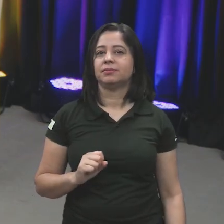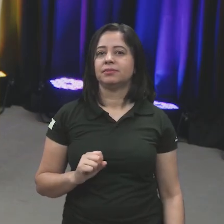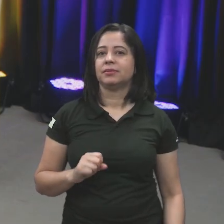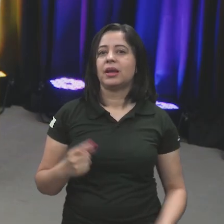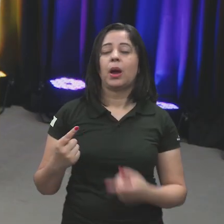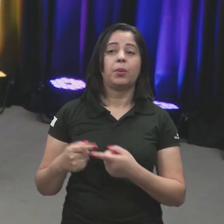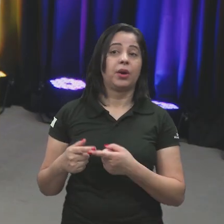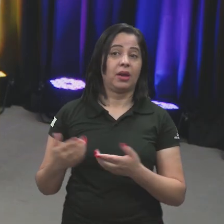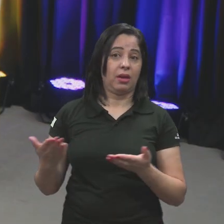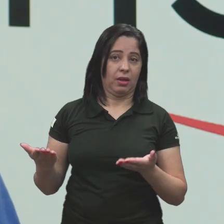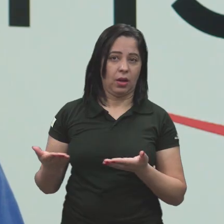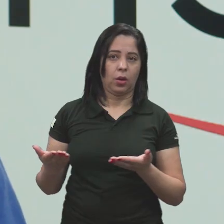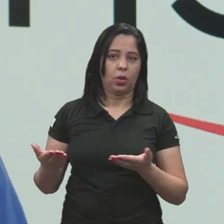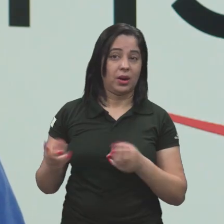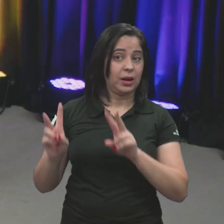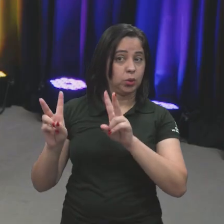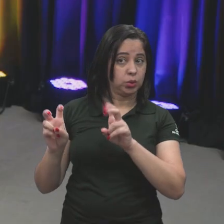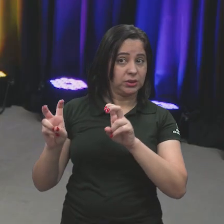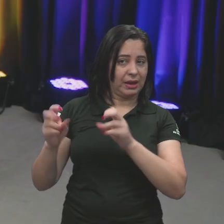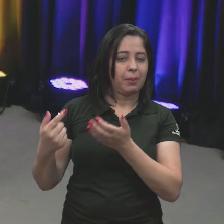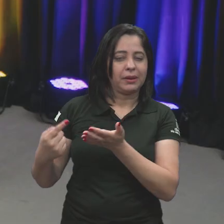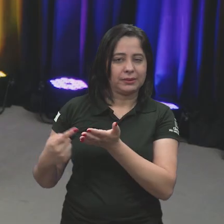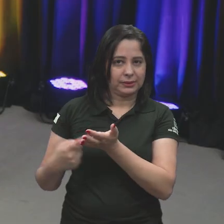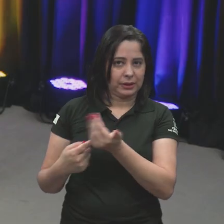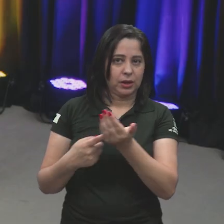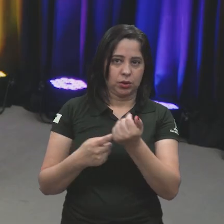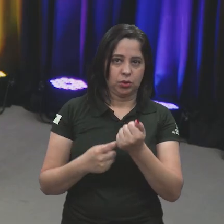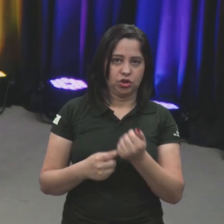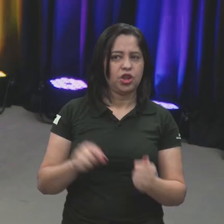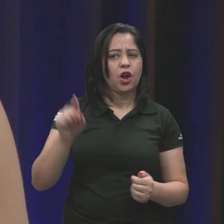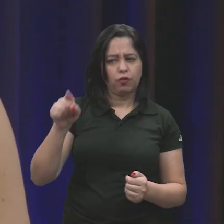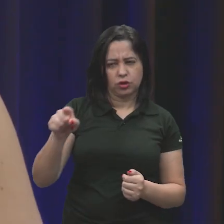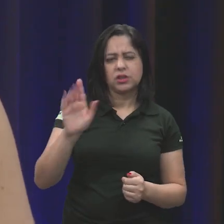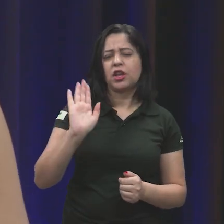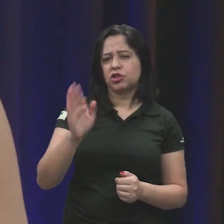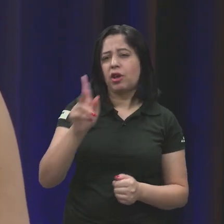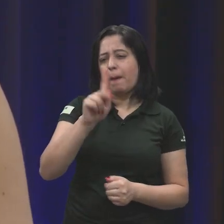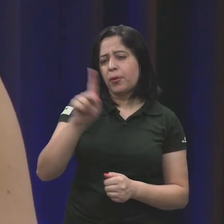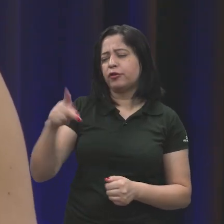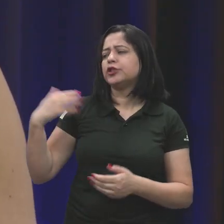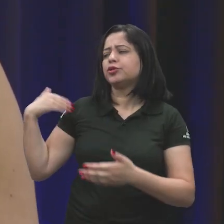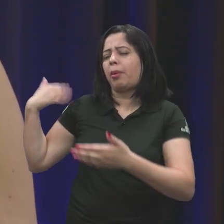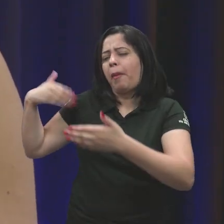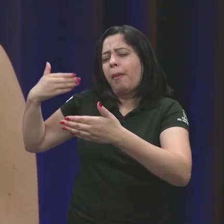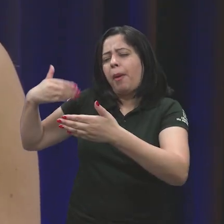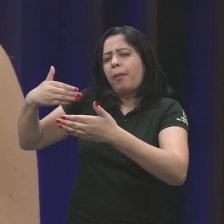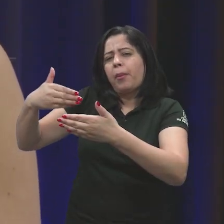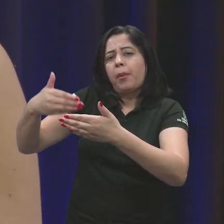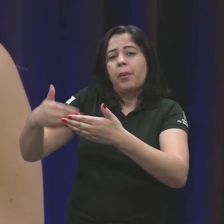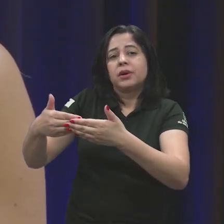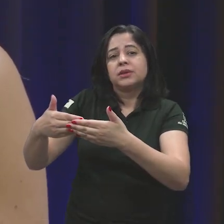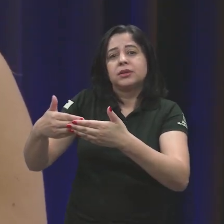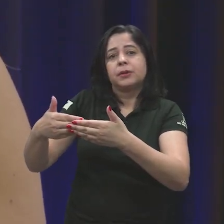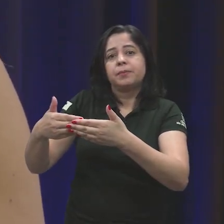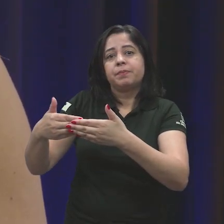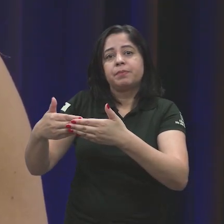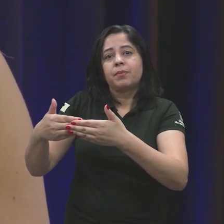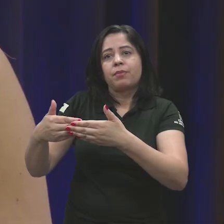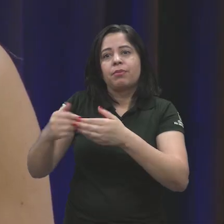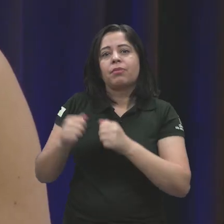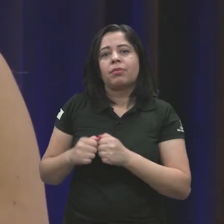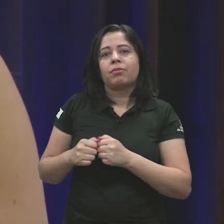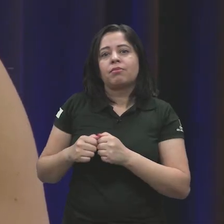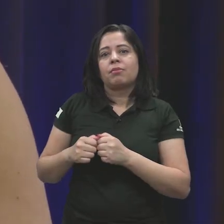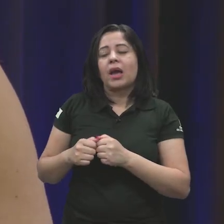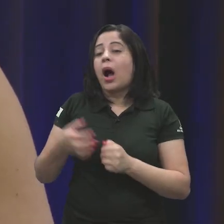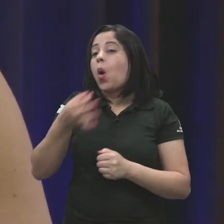que deu aula há tantos anos, né, Benê? E acompanhou tantas gerações aí, né? Como que você vê o impacto da tecnologia